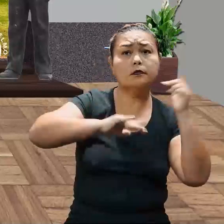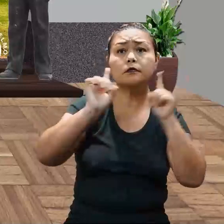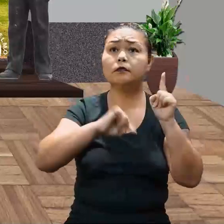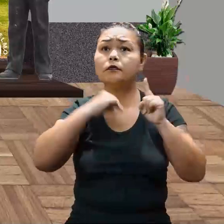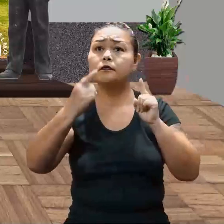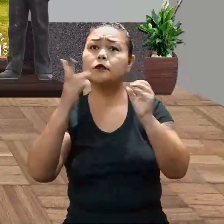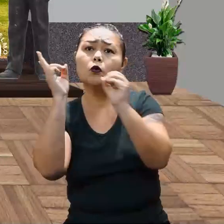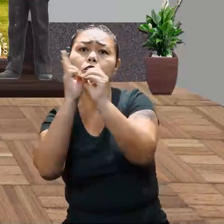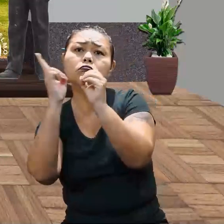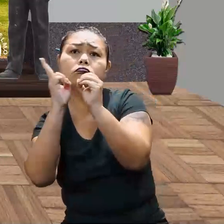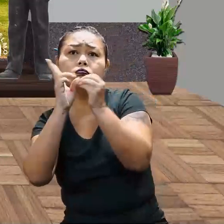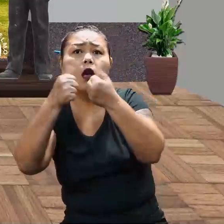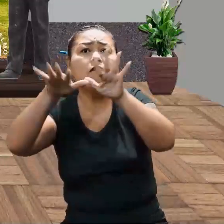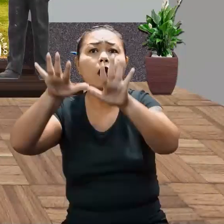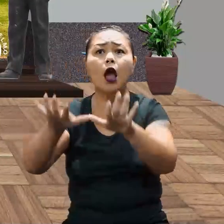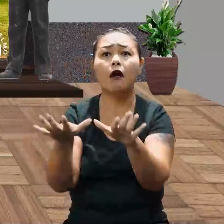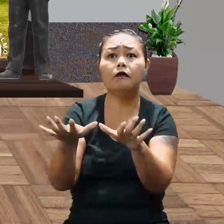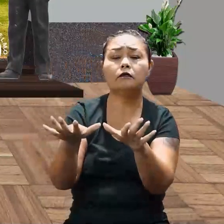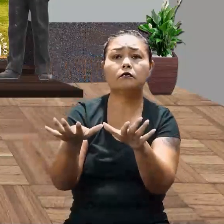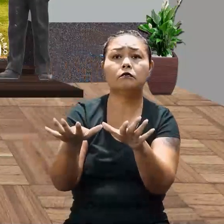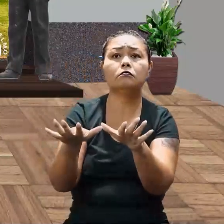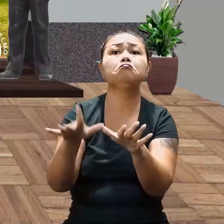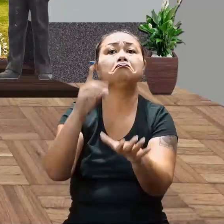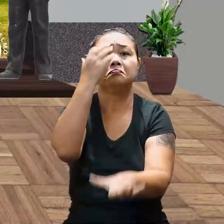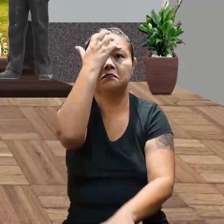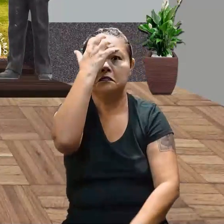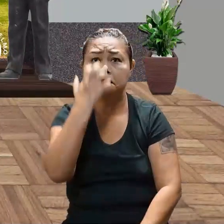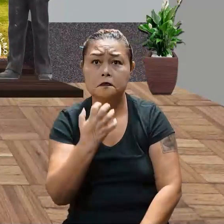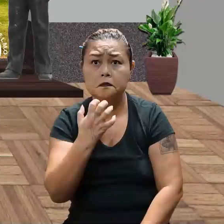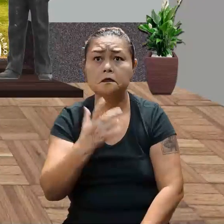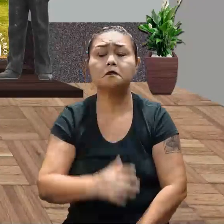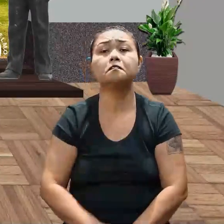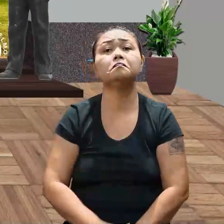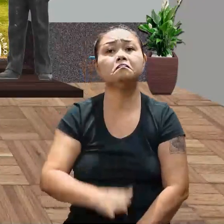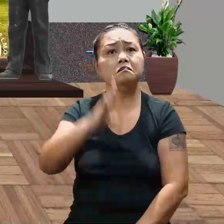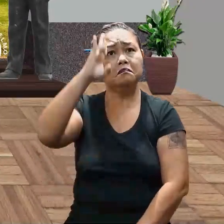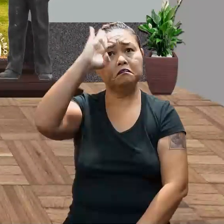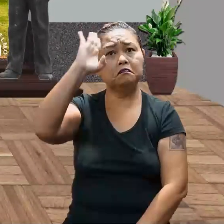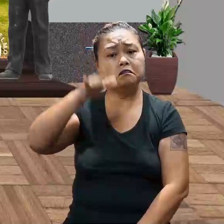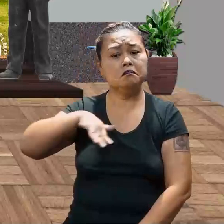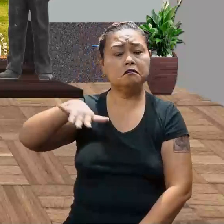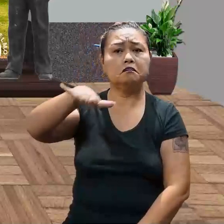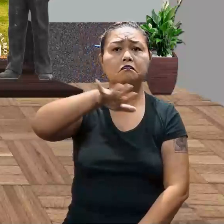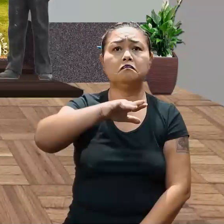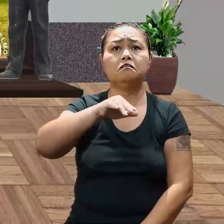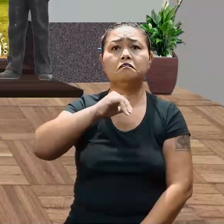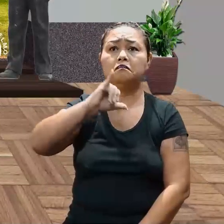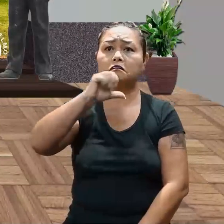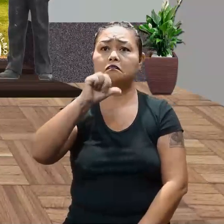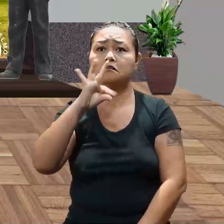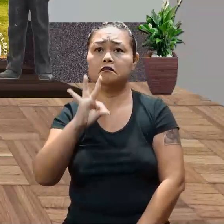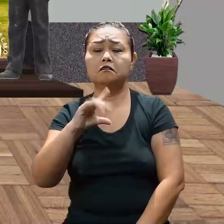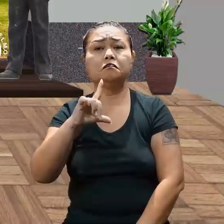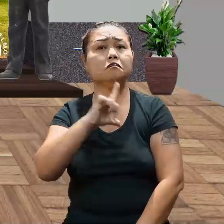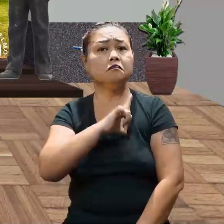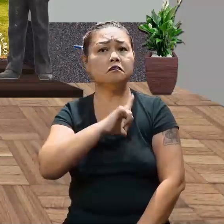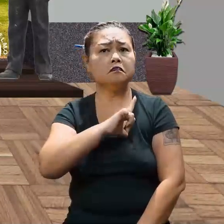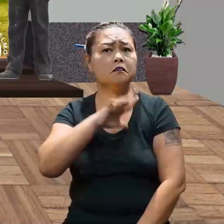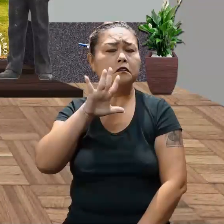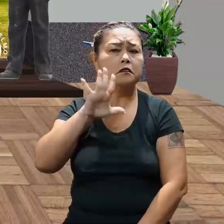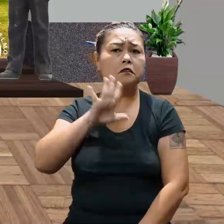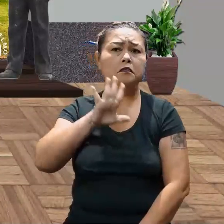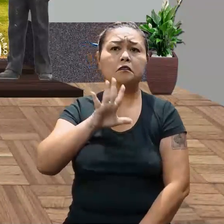com os indígenas que aqui estavam. Vai ser muito sério. Principalmente aqui nessa região do Iata, nós temos